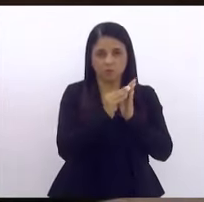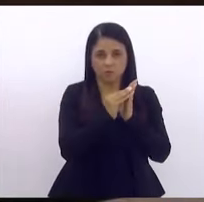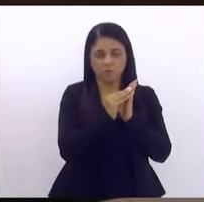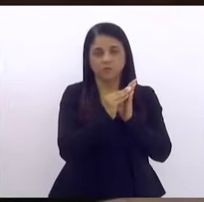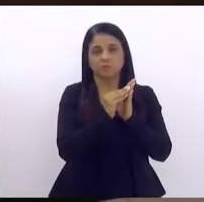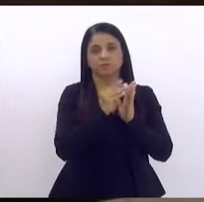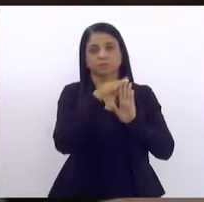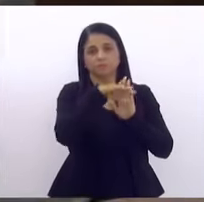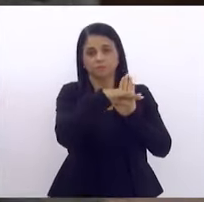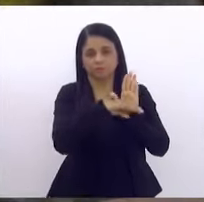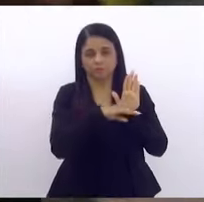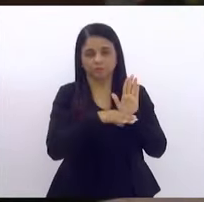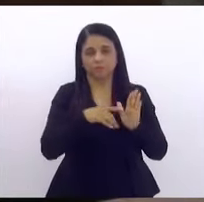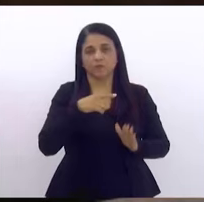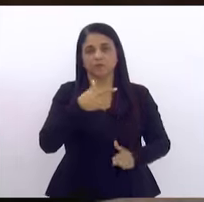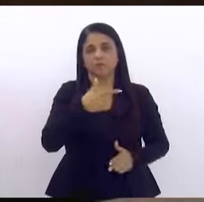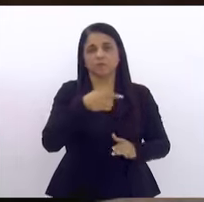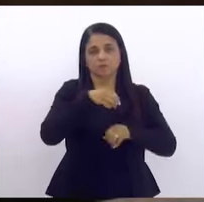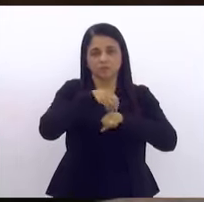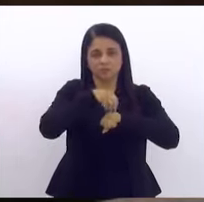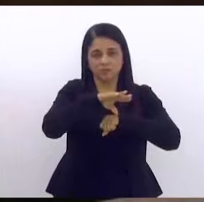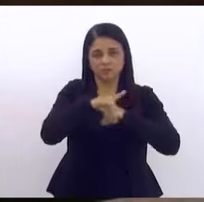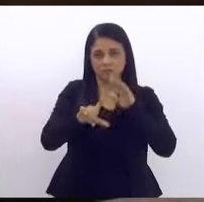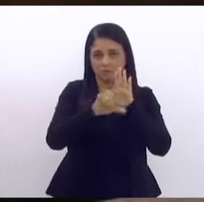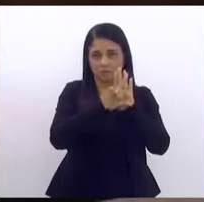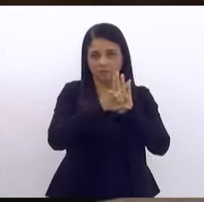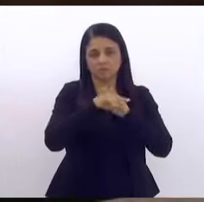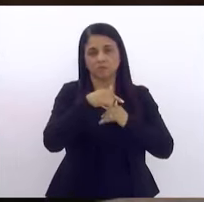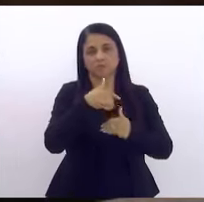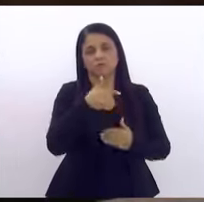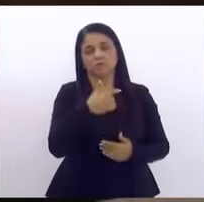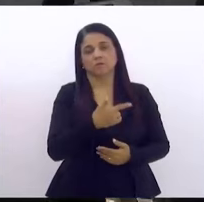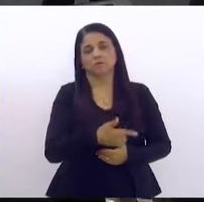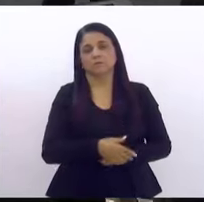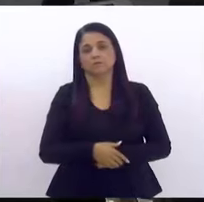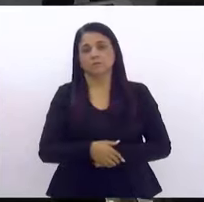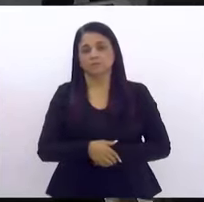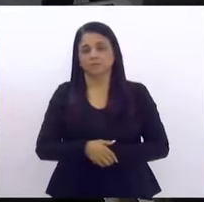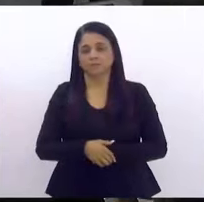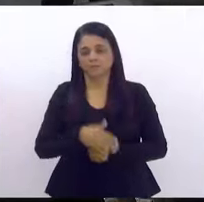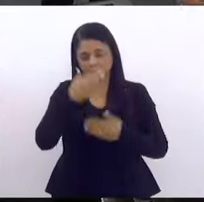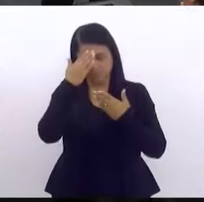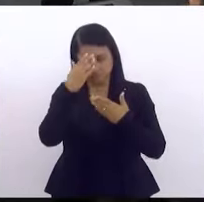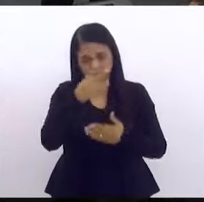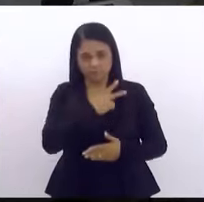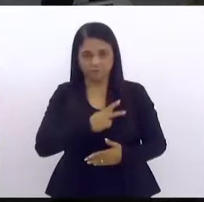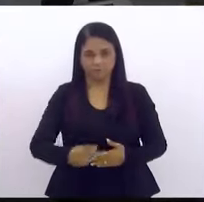da indicação legislativa número 198 de 2023. Obrigado, presidente.